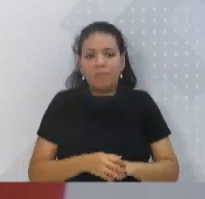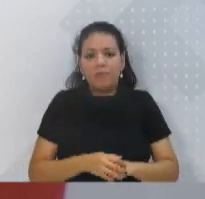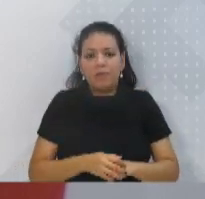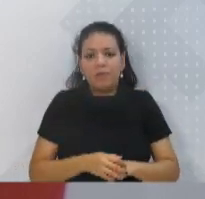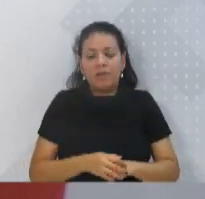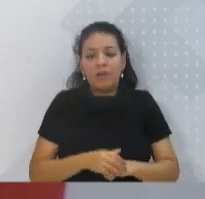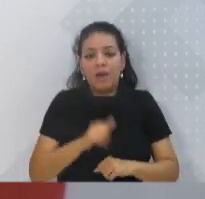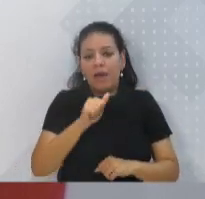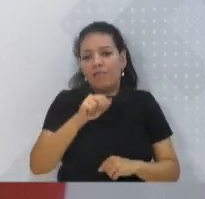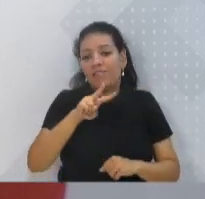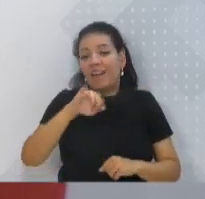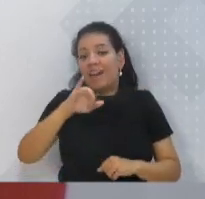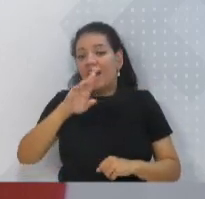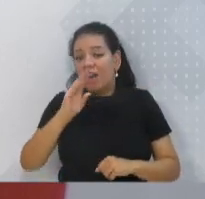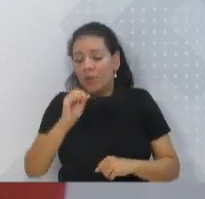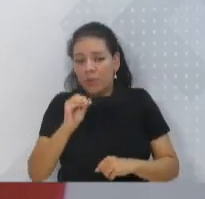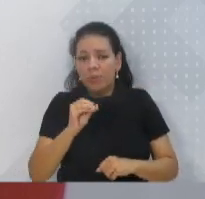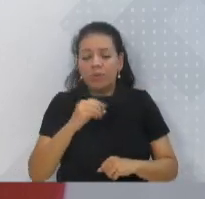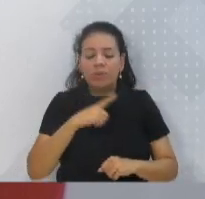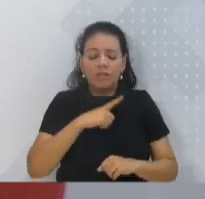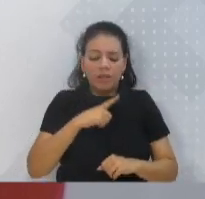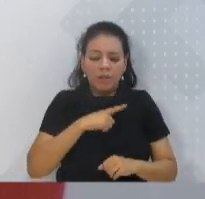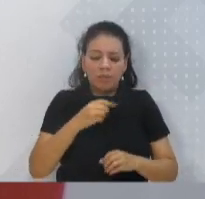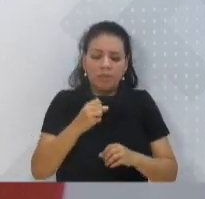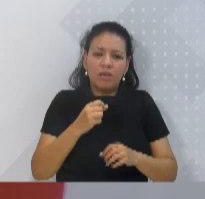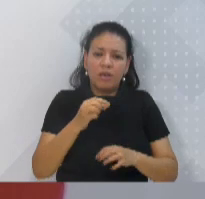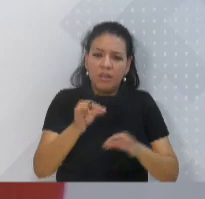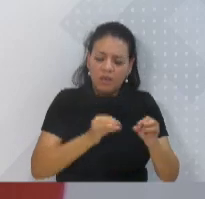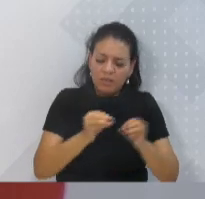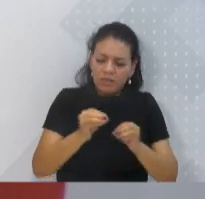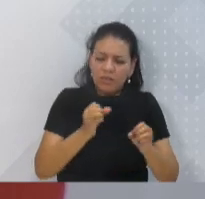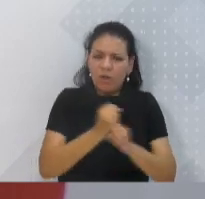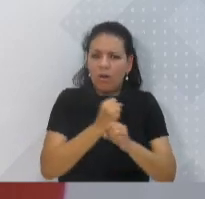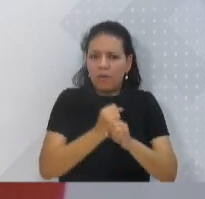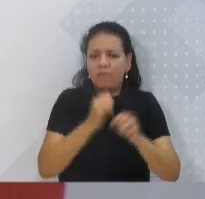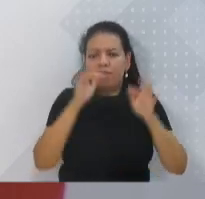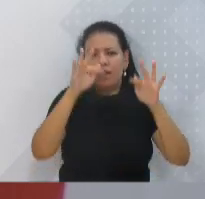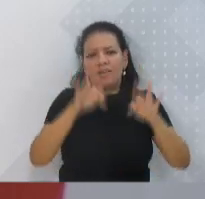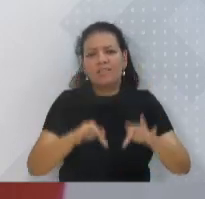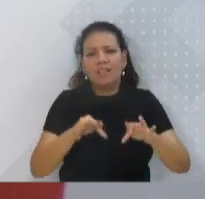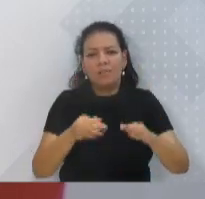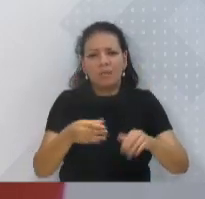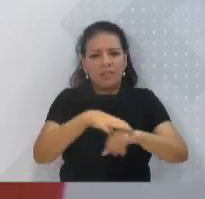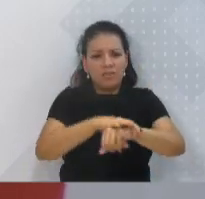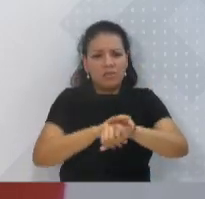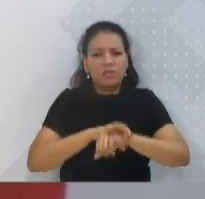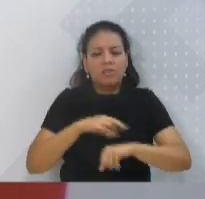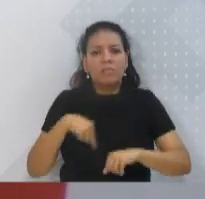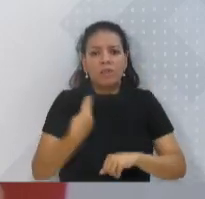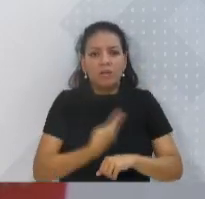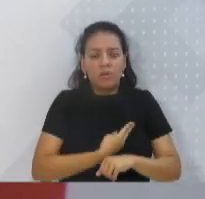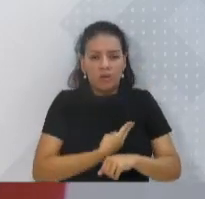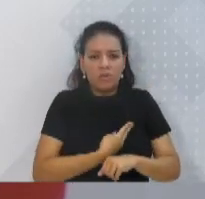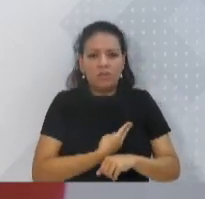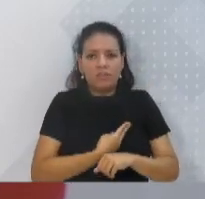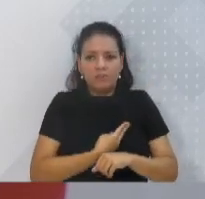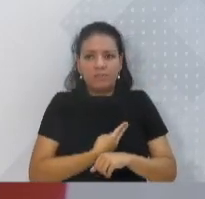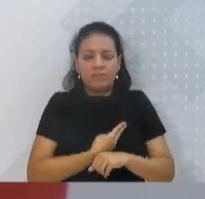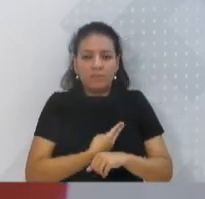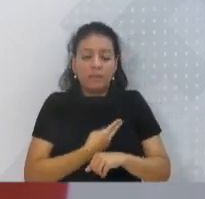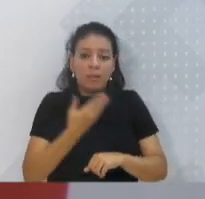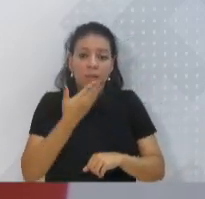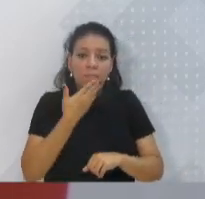sem dúvida, é importante que nós tenhamos essas obras concluídas para trazer segurança para a nossa gente. Mobilidade urbana, é